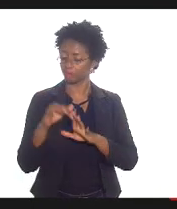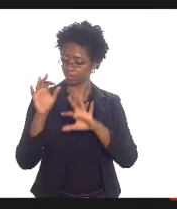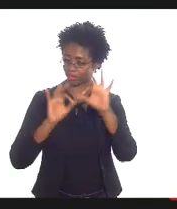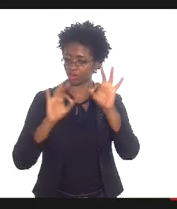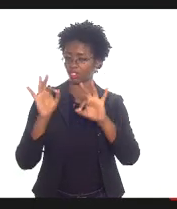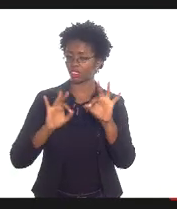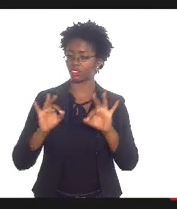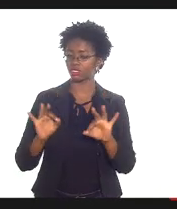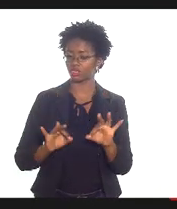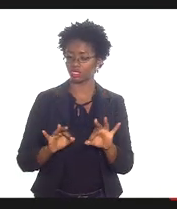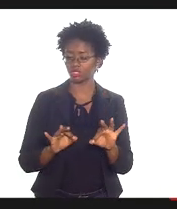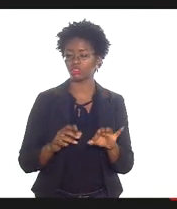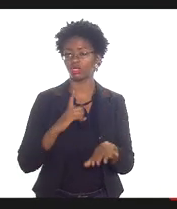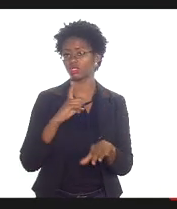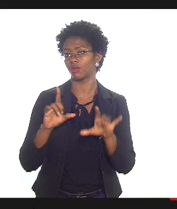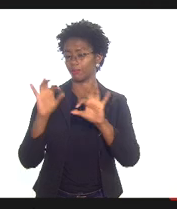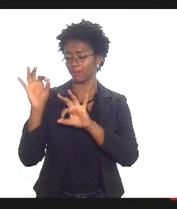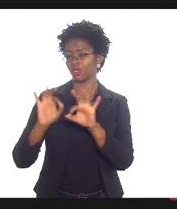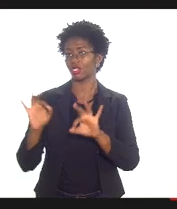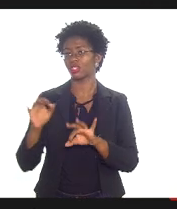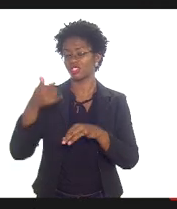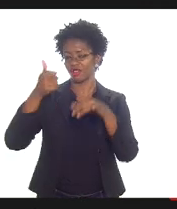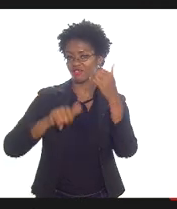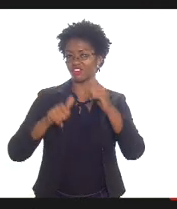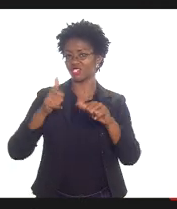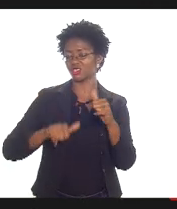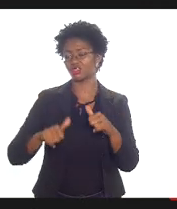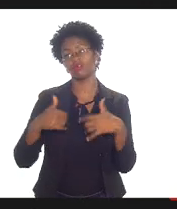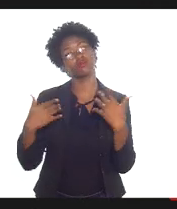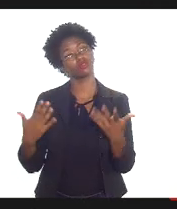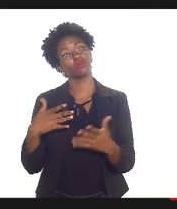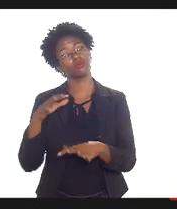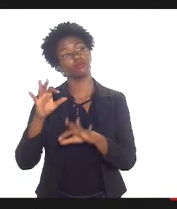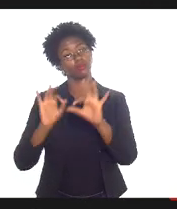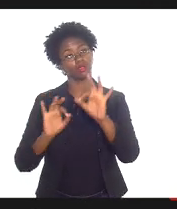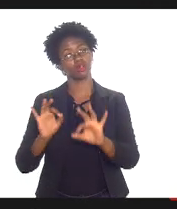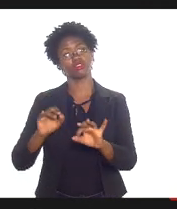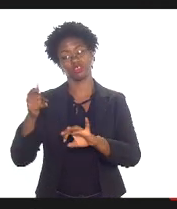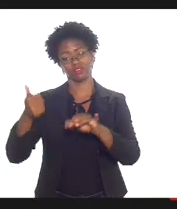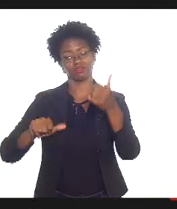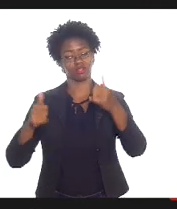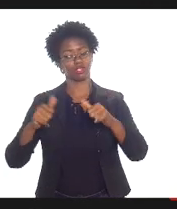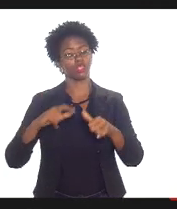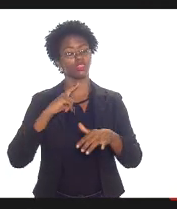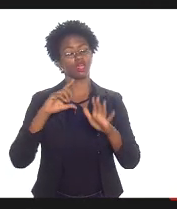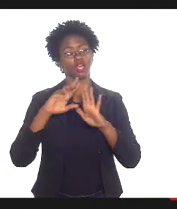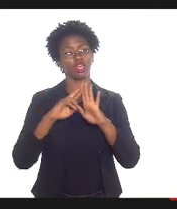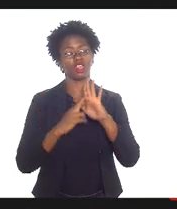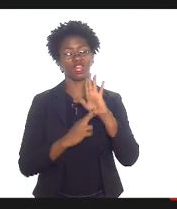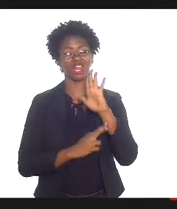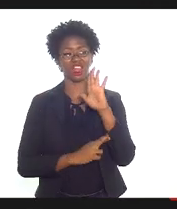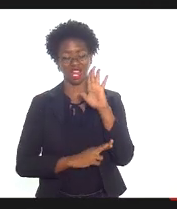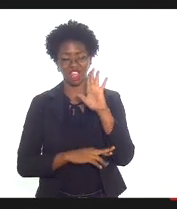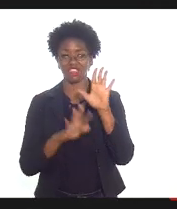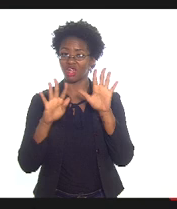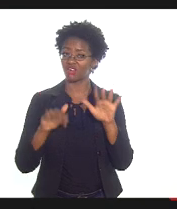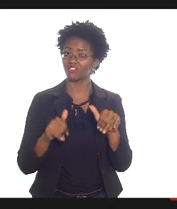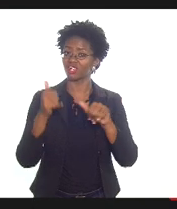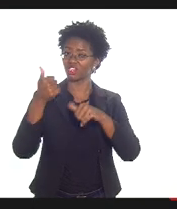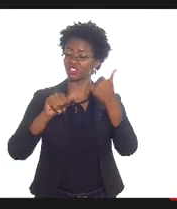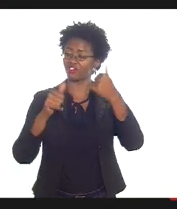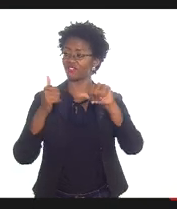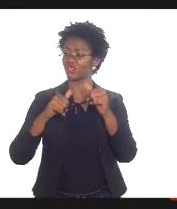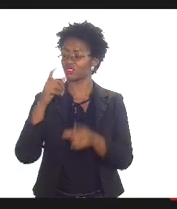E tem também um plano de avaliação. Ele tem um plano de avaliação, ele tem um relatório final de avaliação